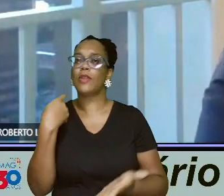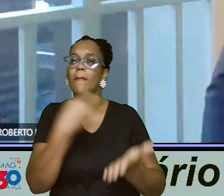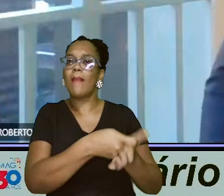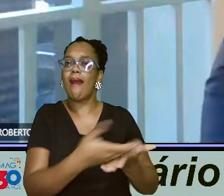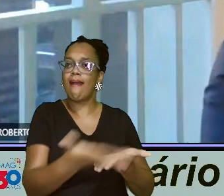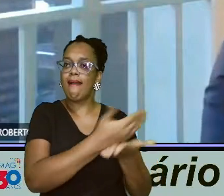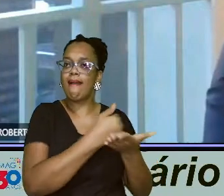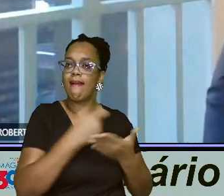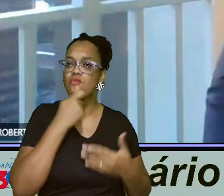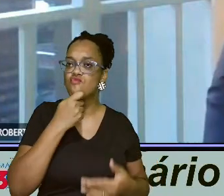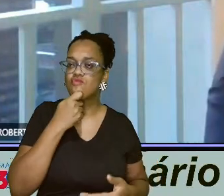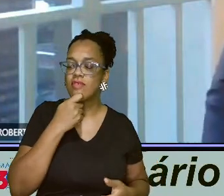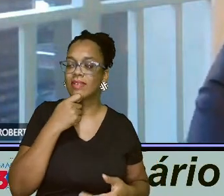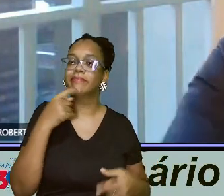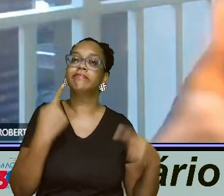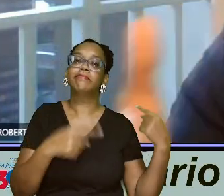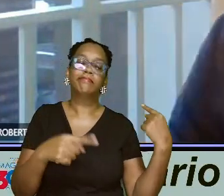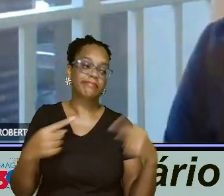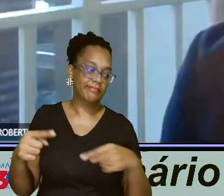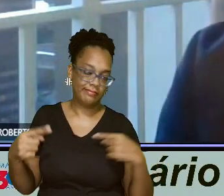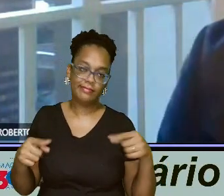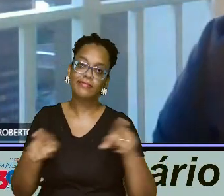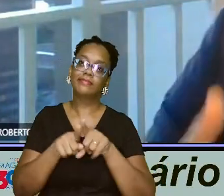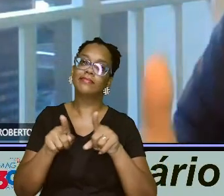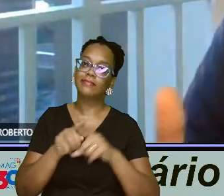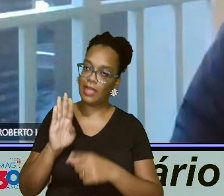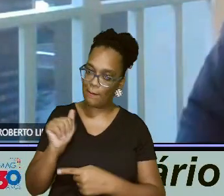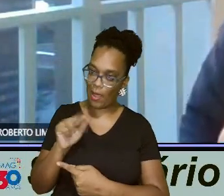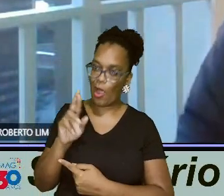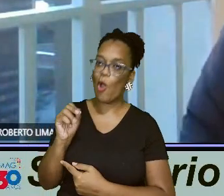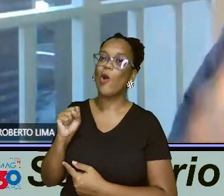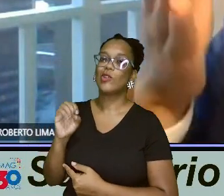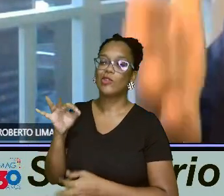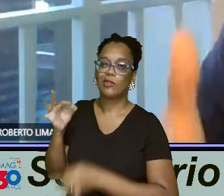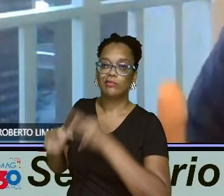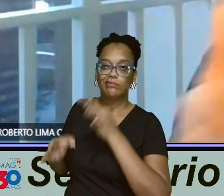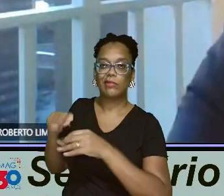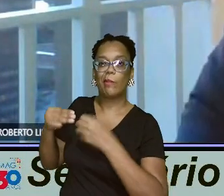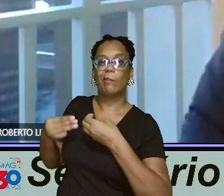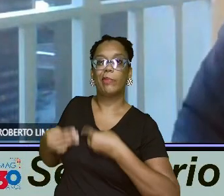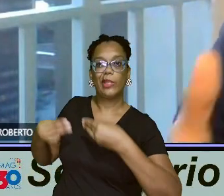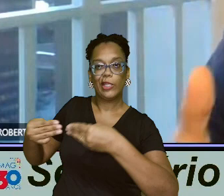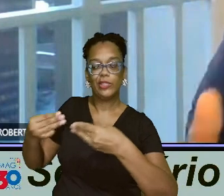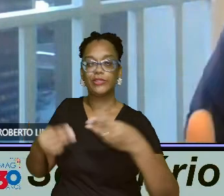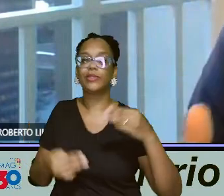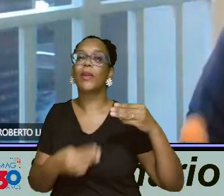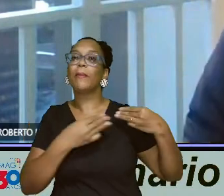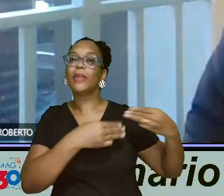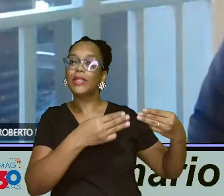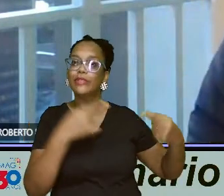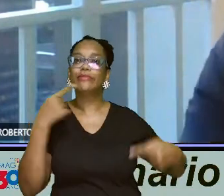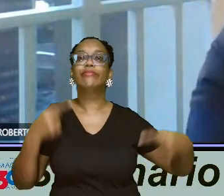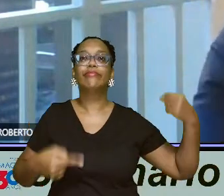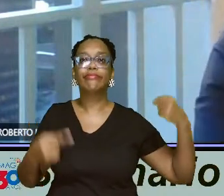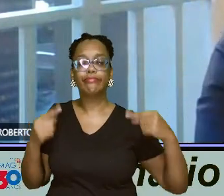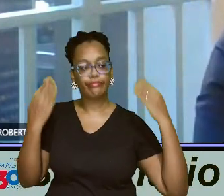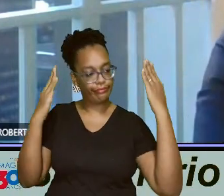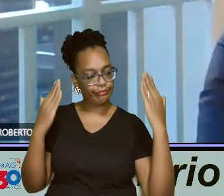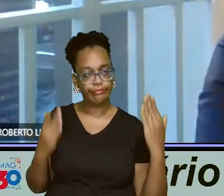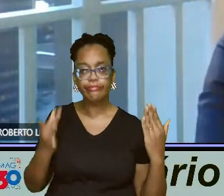houve uma discussão entre o ministro Barroso e o ministro Lewandowski, exatamente utilizando dados empíricos em relação